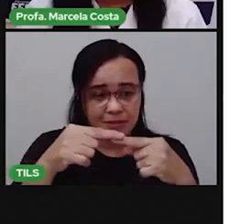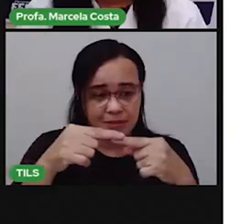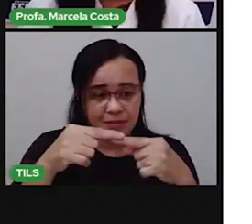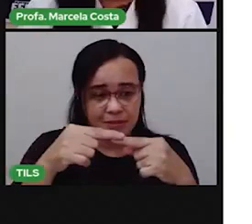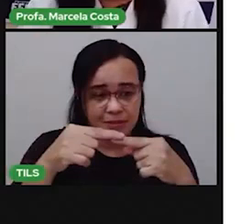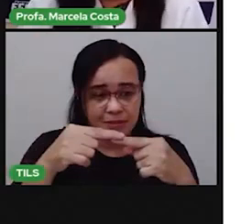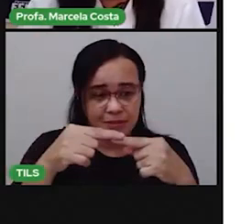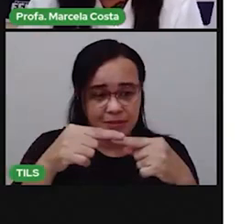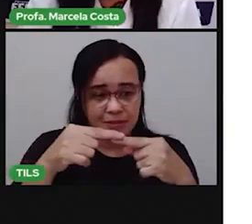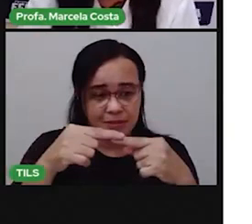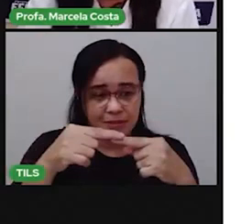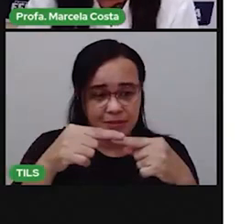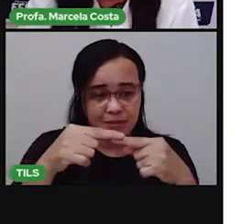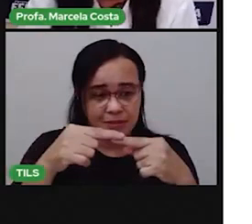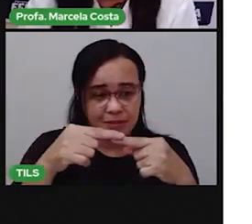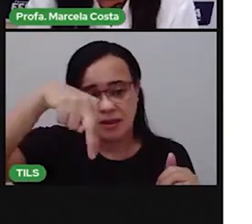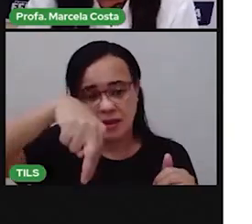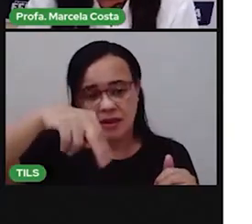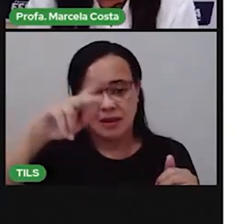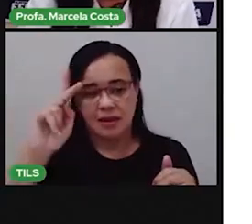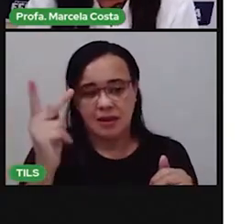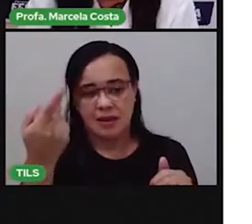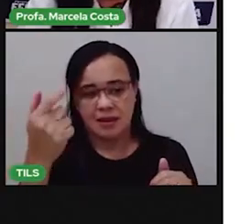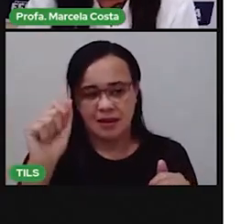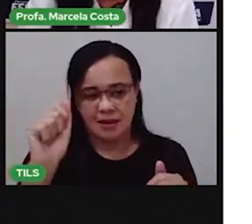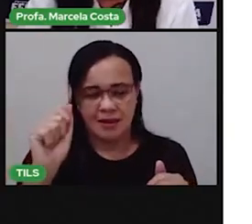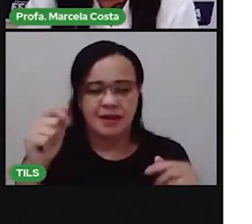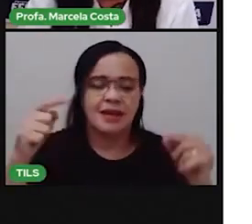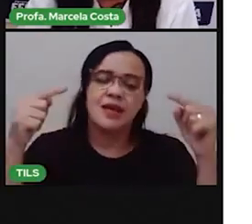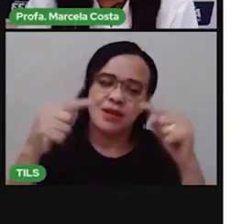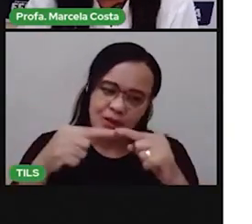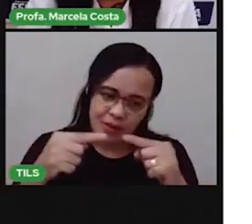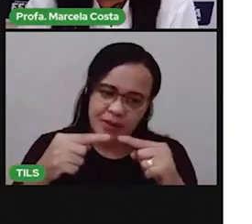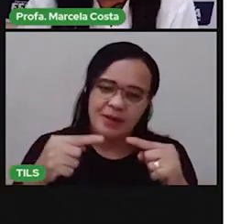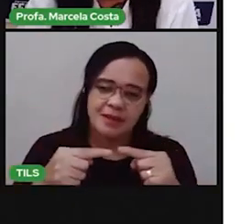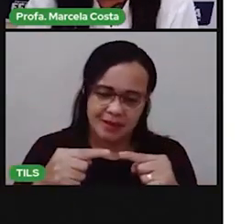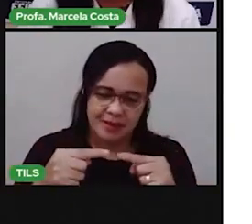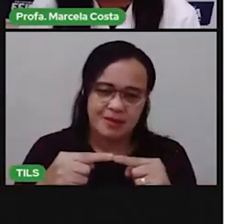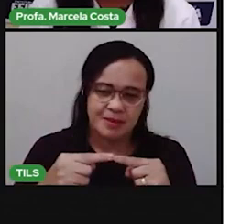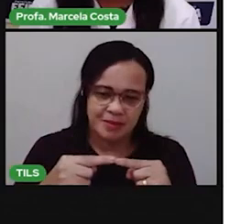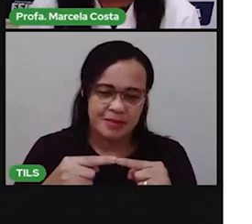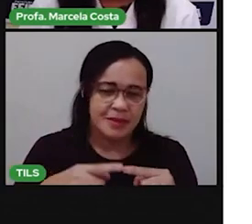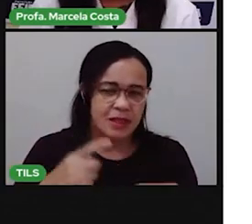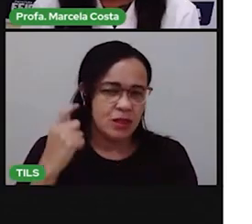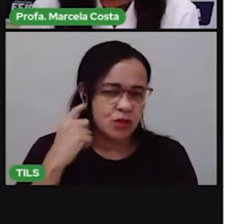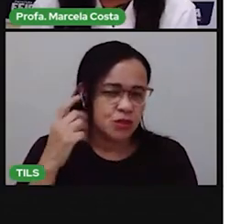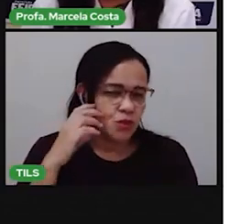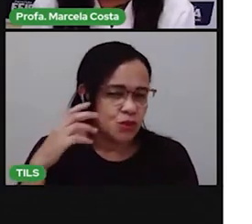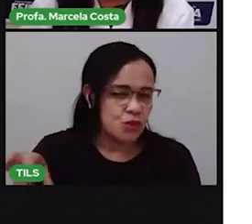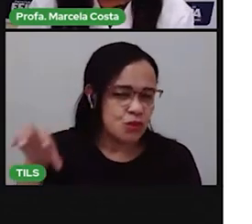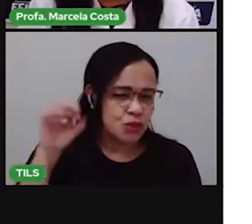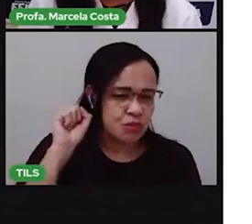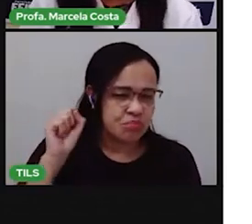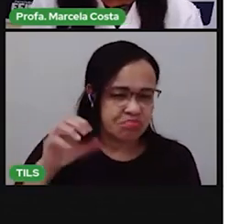da palavra é o mesmo nas duas. Então, elas apresentam o mesmo som, é